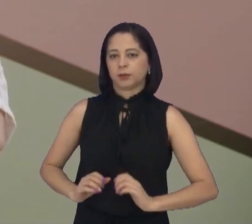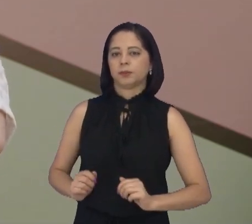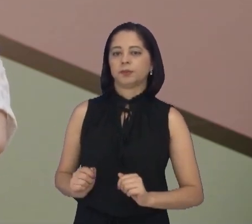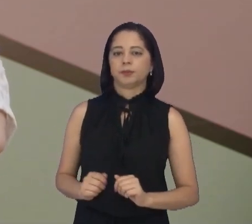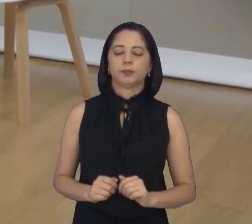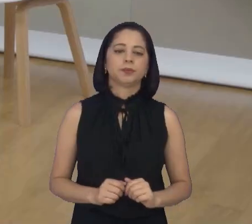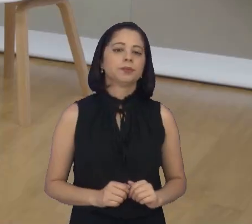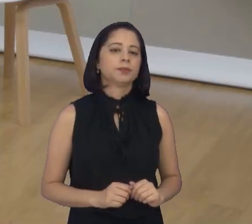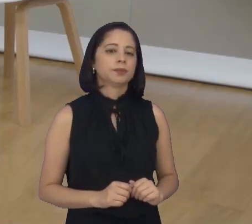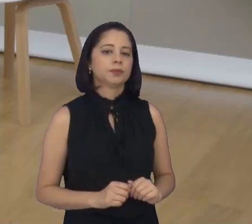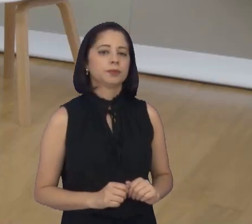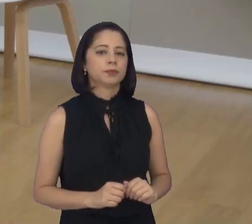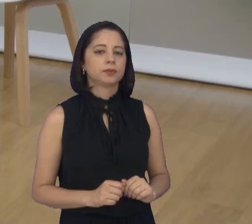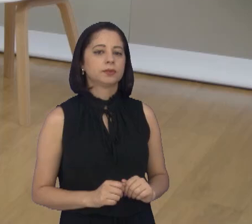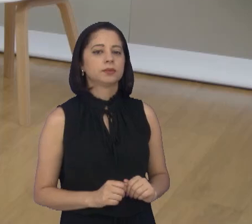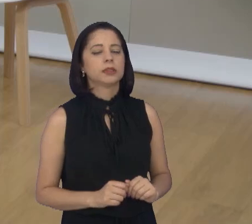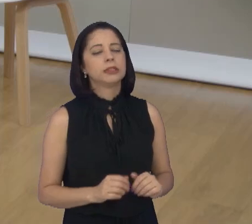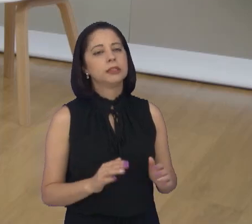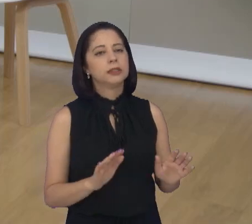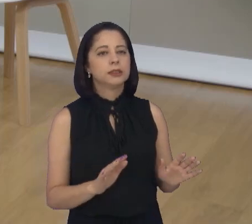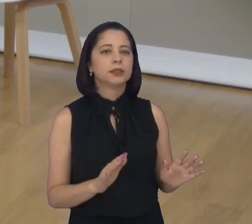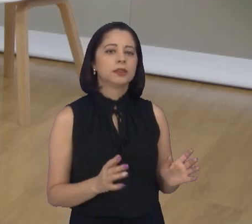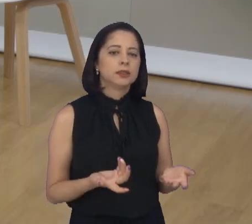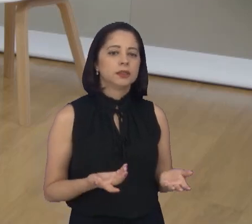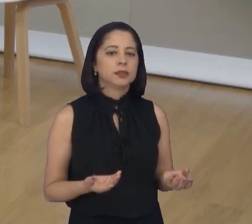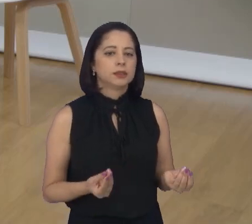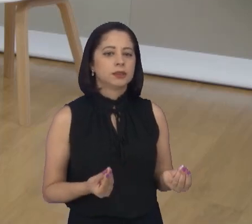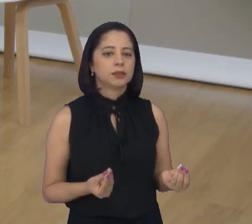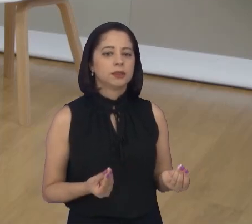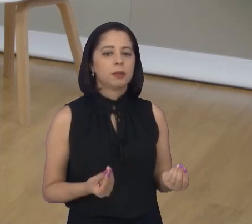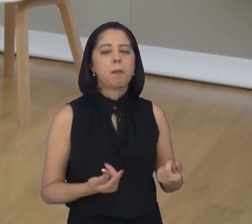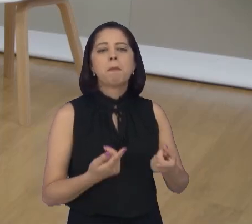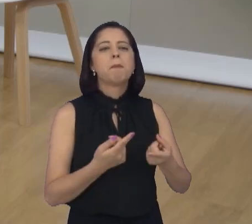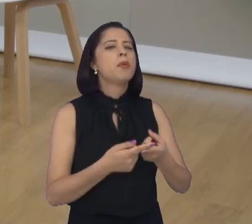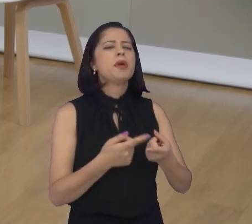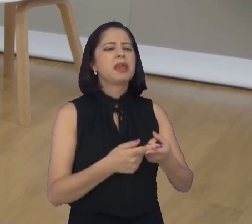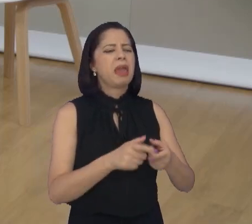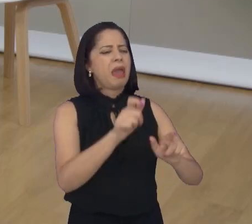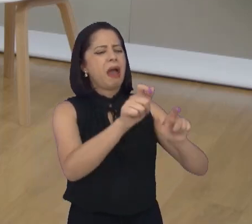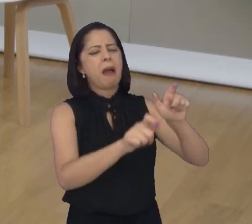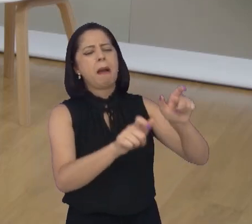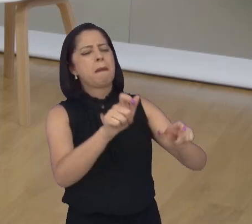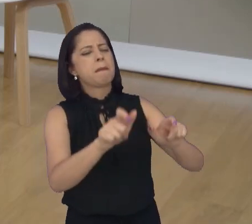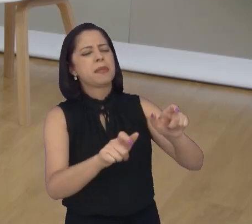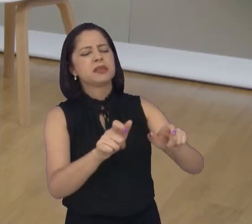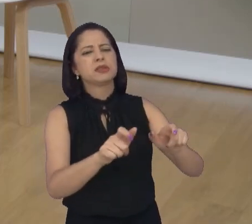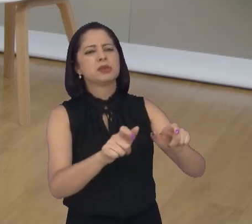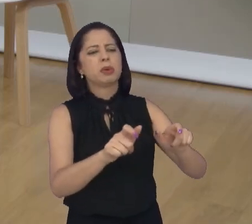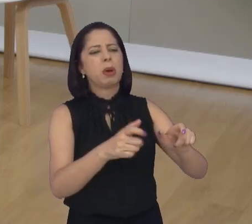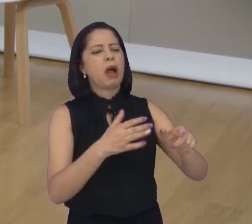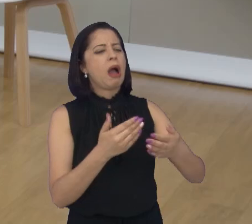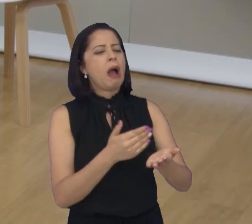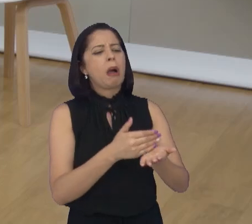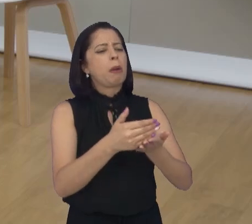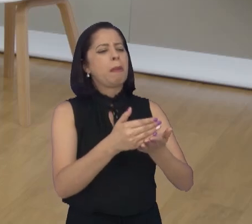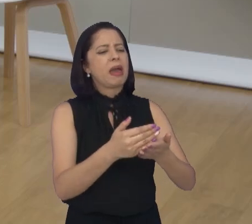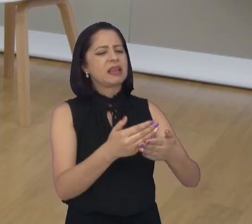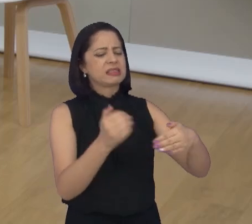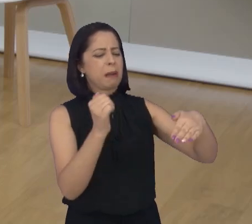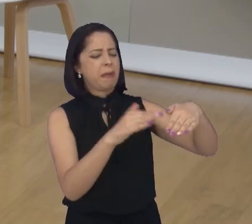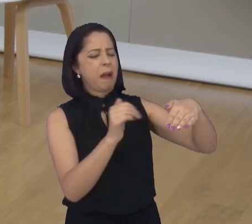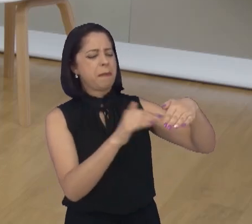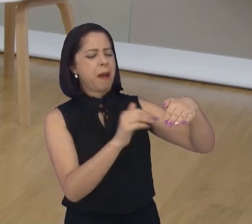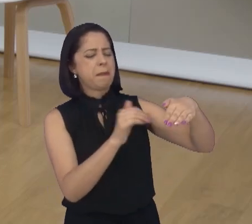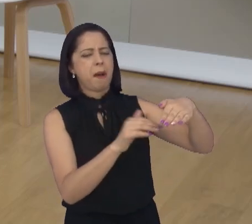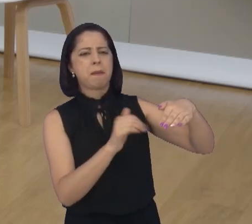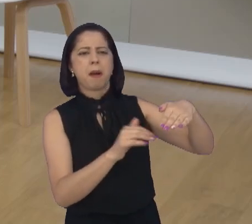né? E quais são, de repente, o que pode provocar, né, que uma pessoa vire um compulsor,